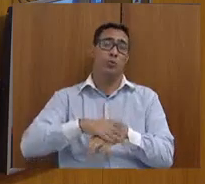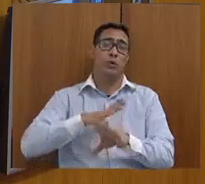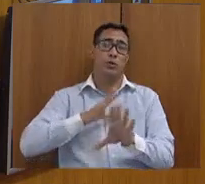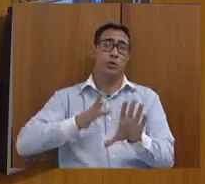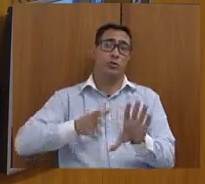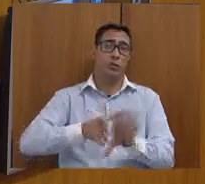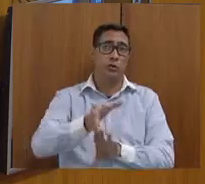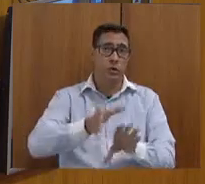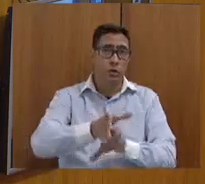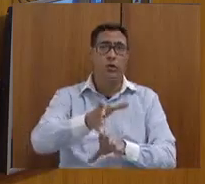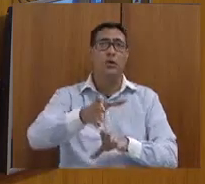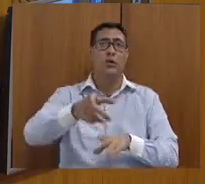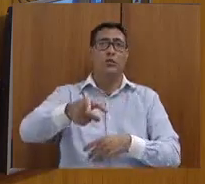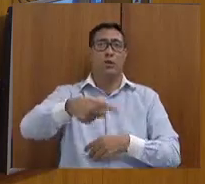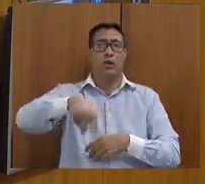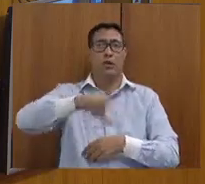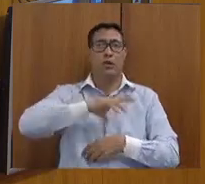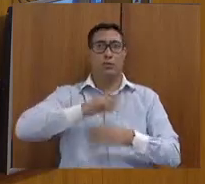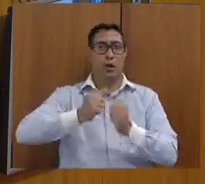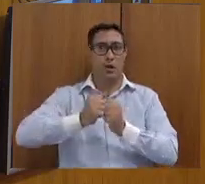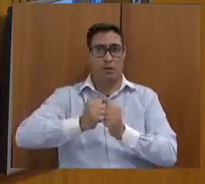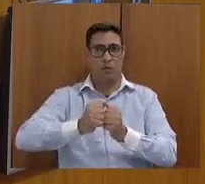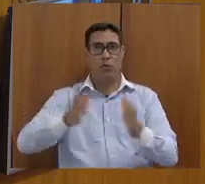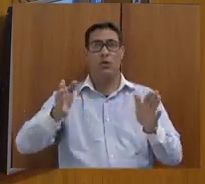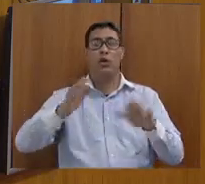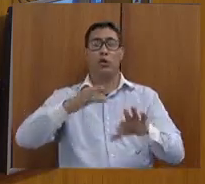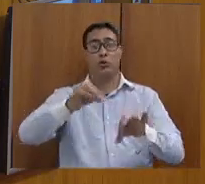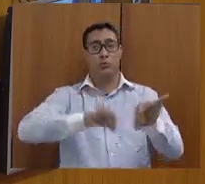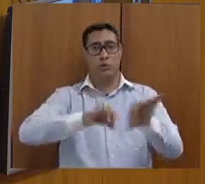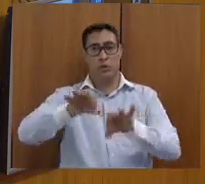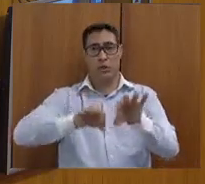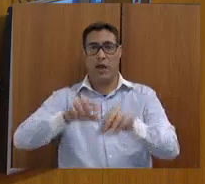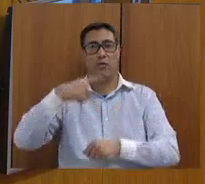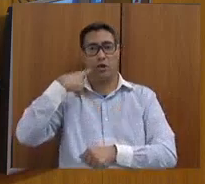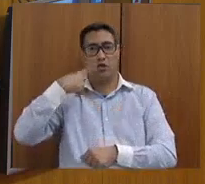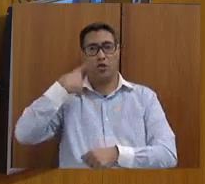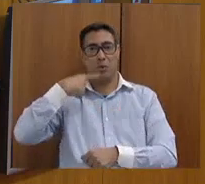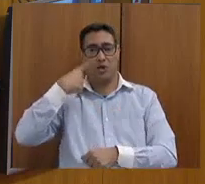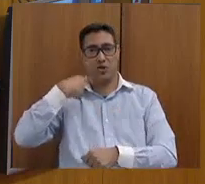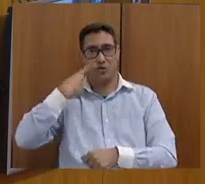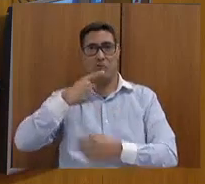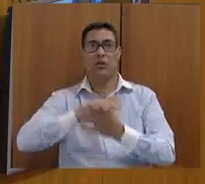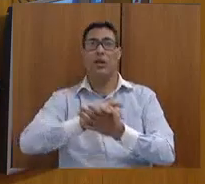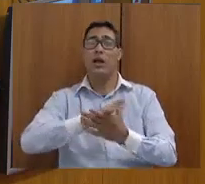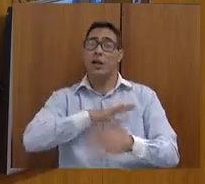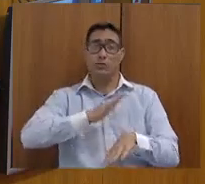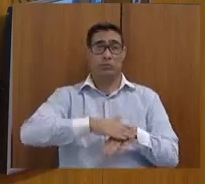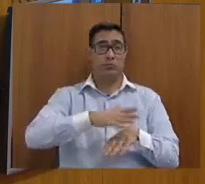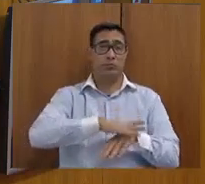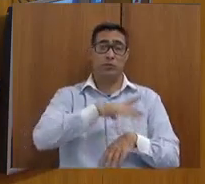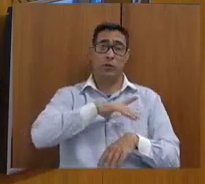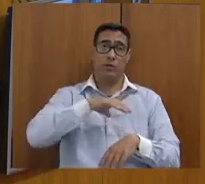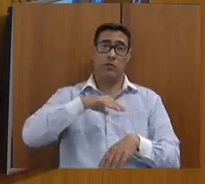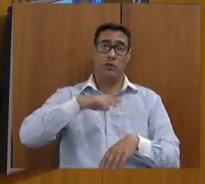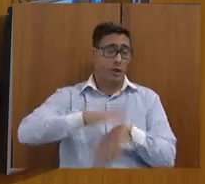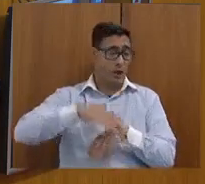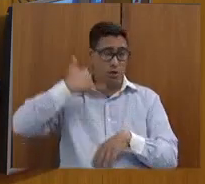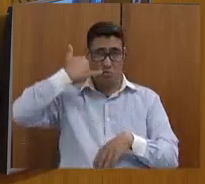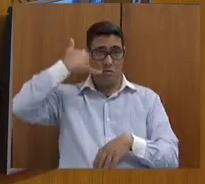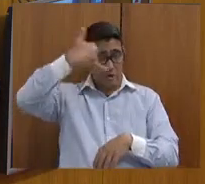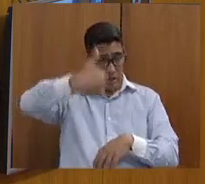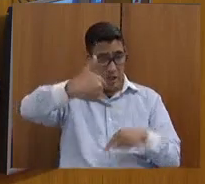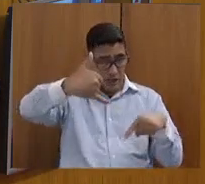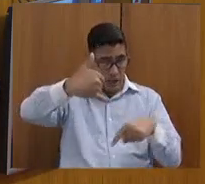para abertura dos processos administrativos eu fui um que pessoalmente eu liguei para